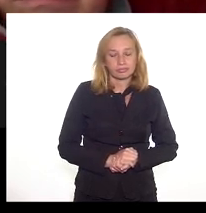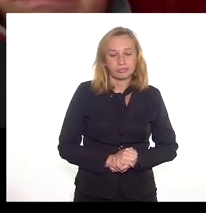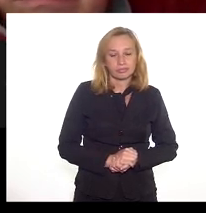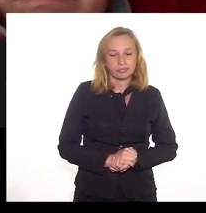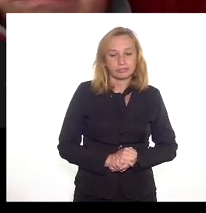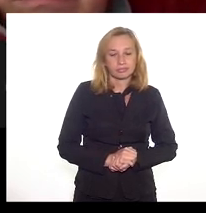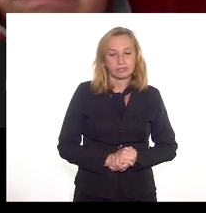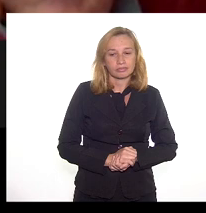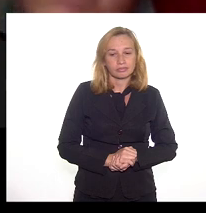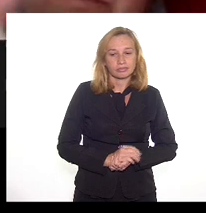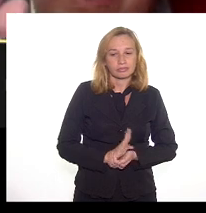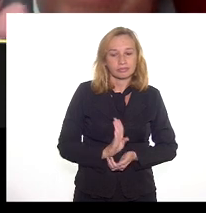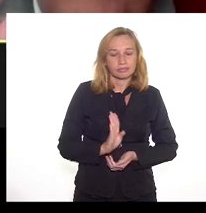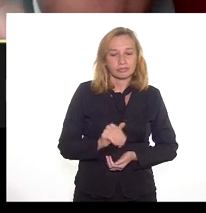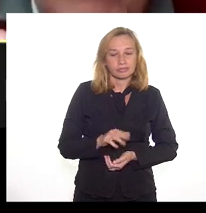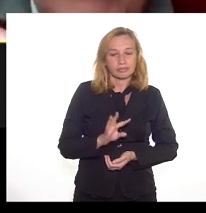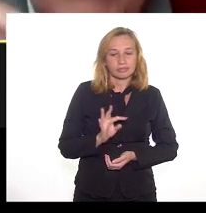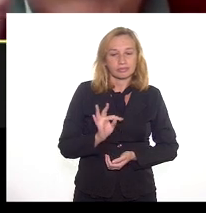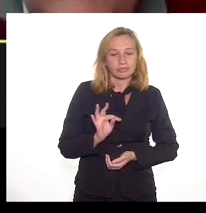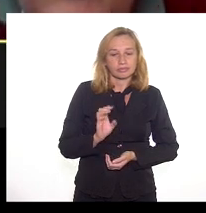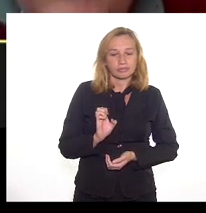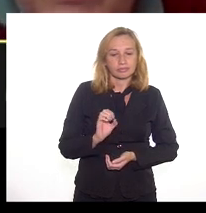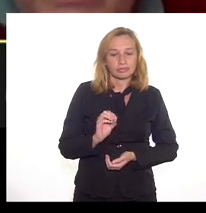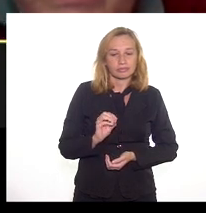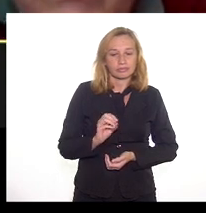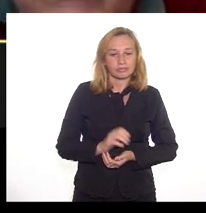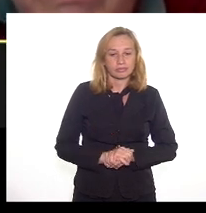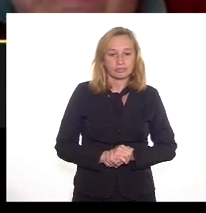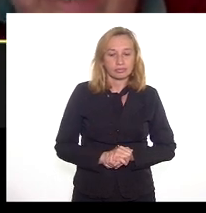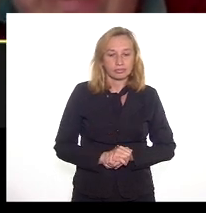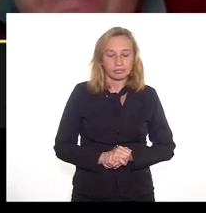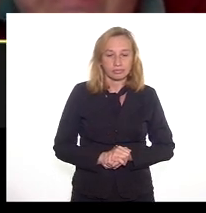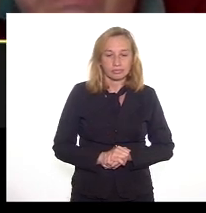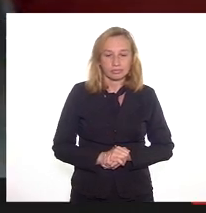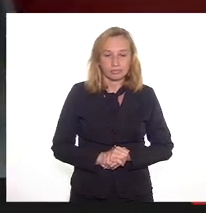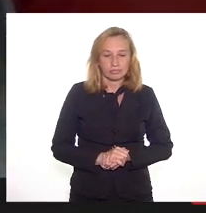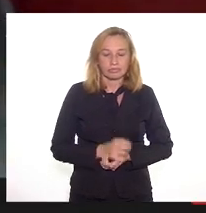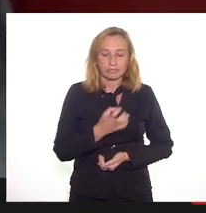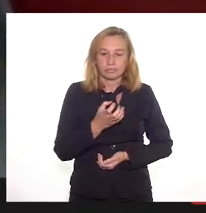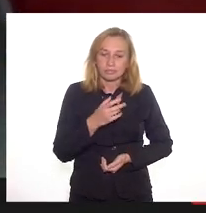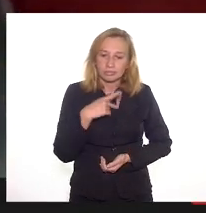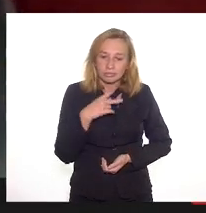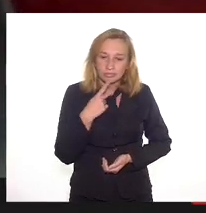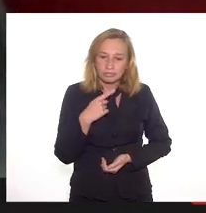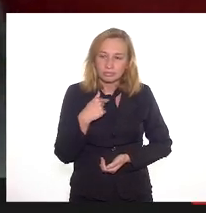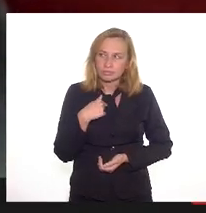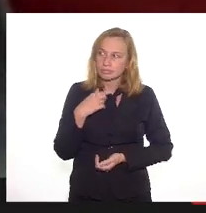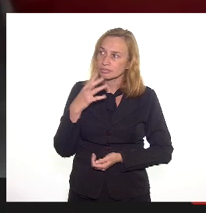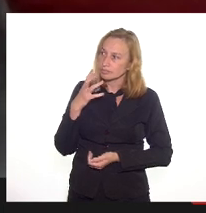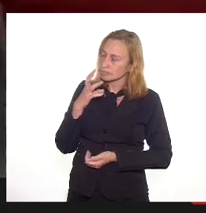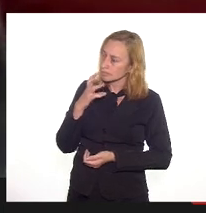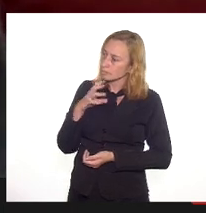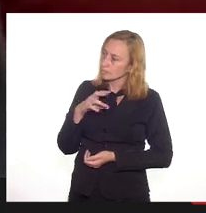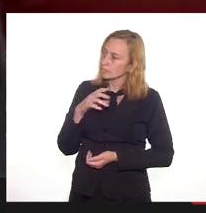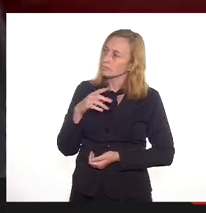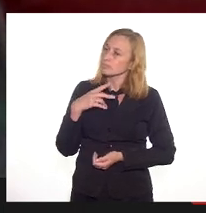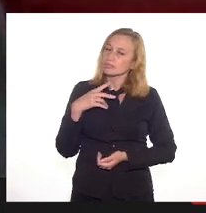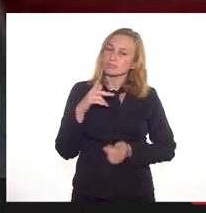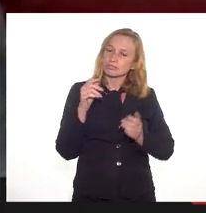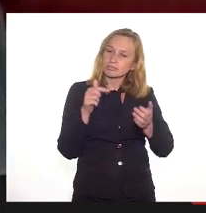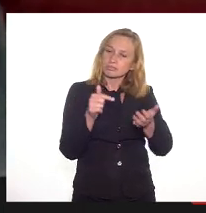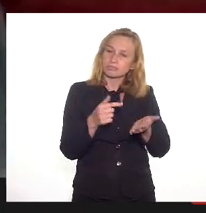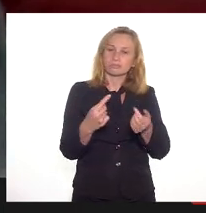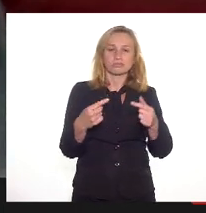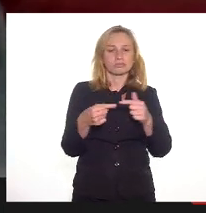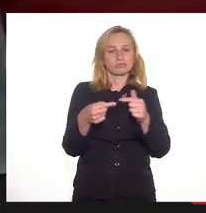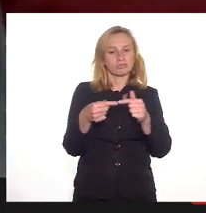Bom tempo. Pois não. Eu só queria dizer que eu convirjo muito com as palavras da doutora Magda